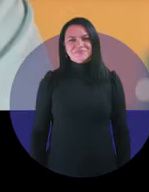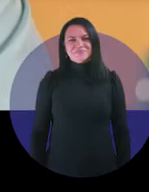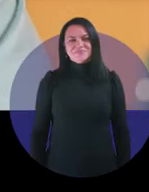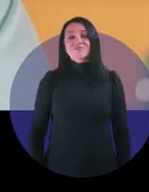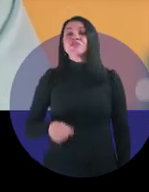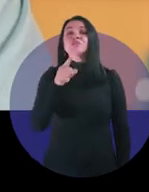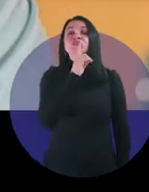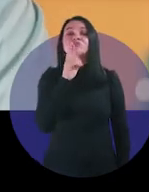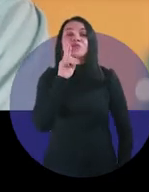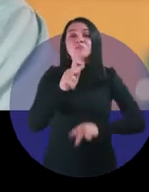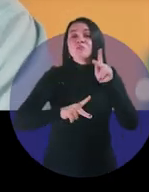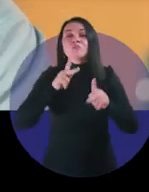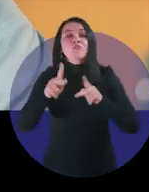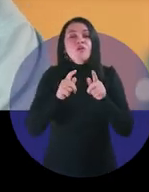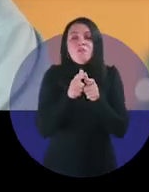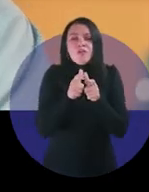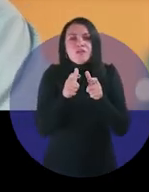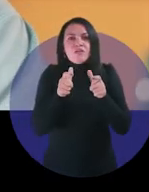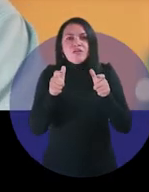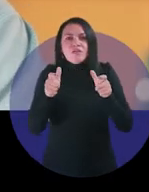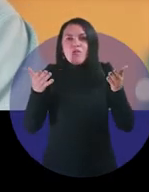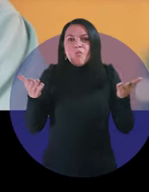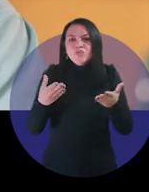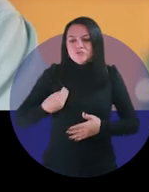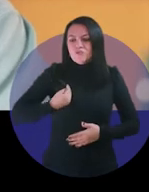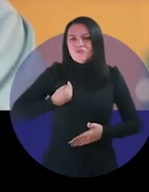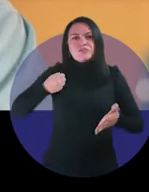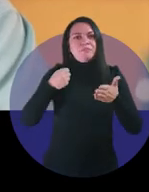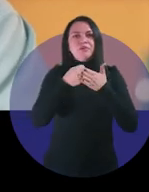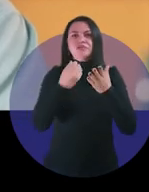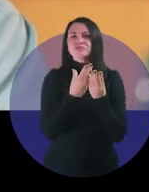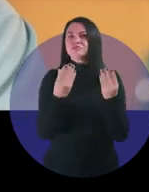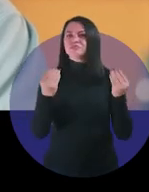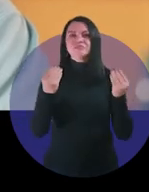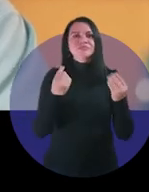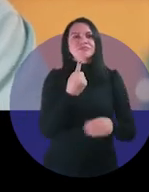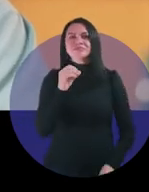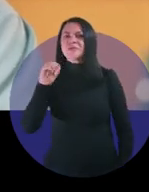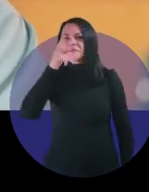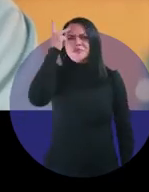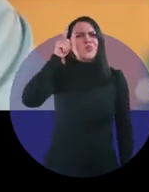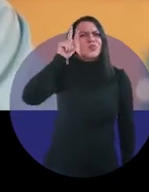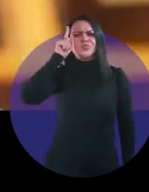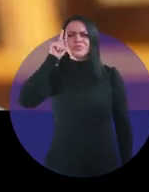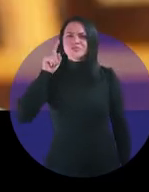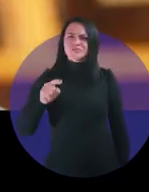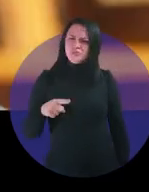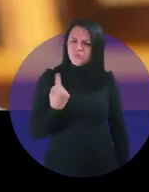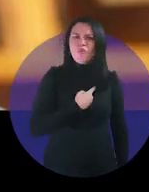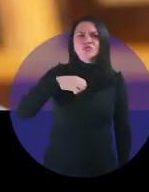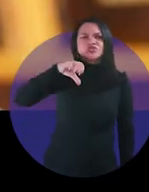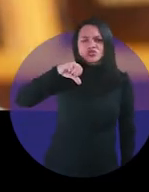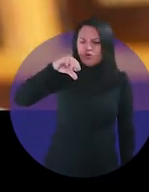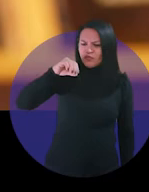Os restaurantes populares têm uma incidência hoje na vida de centenas de milhares de pessoas todos os dias.